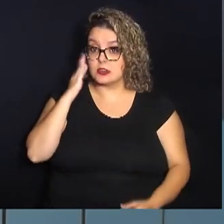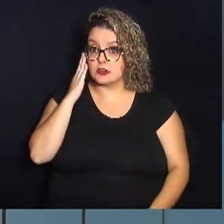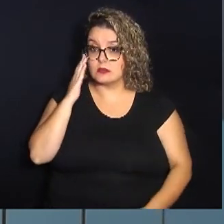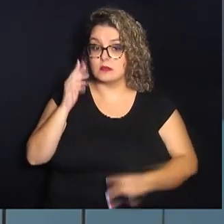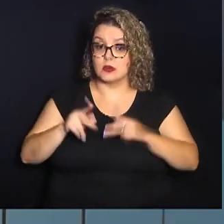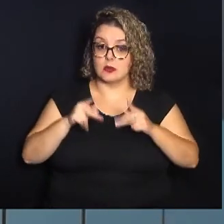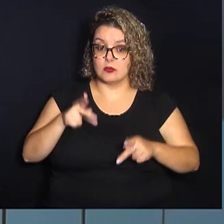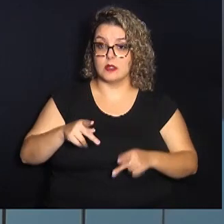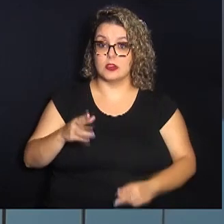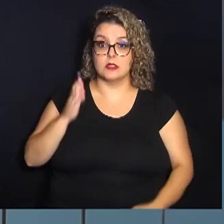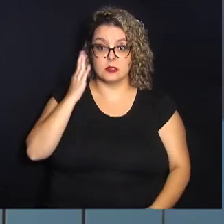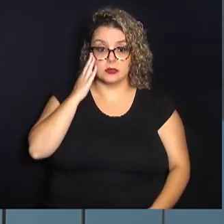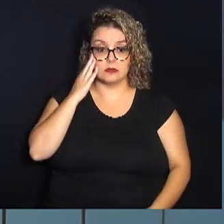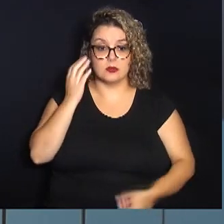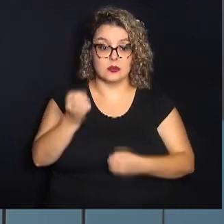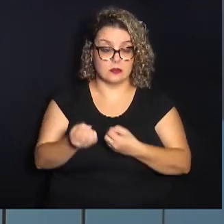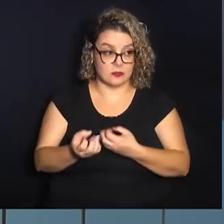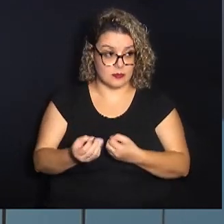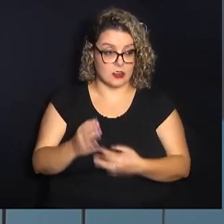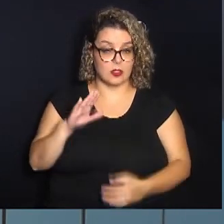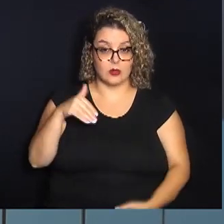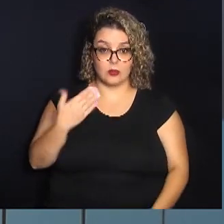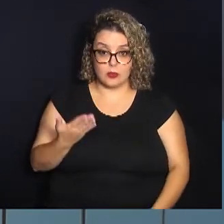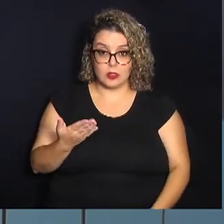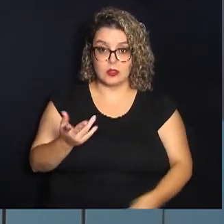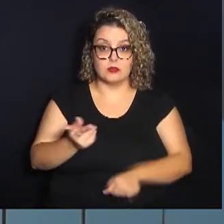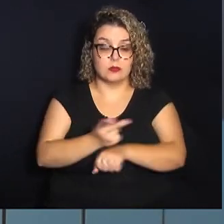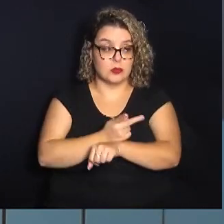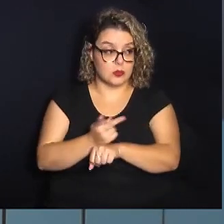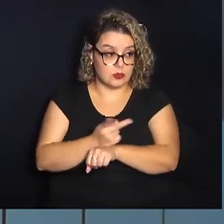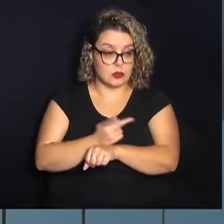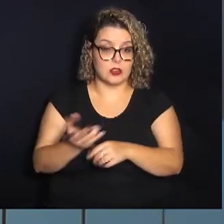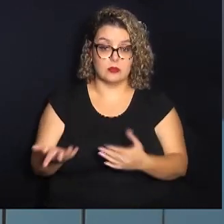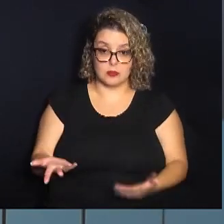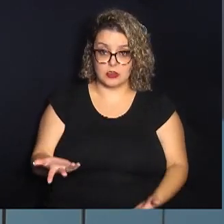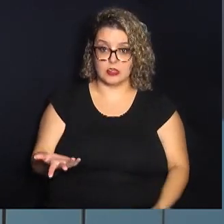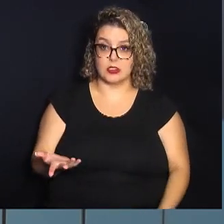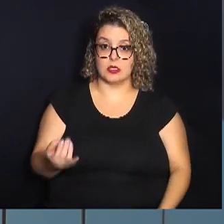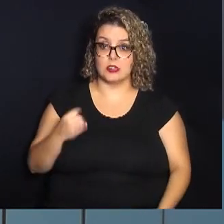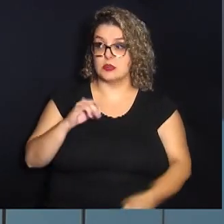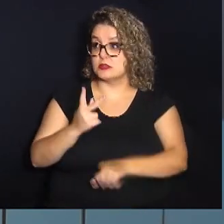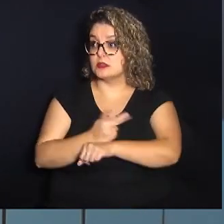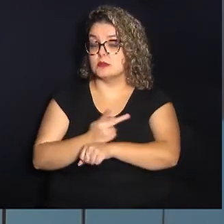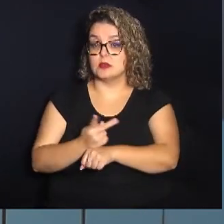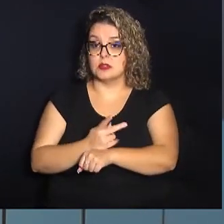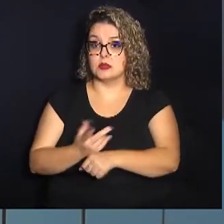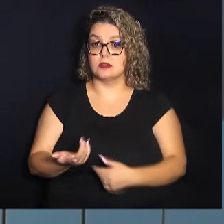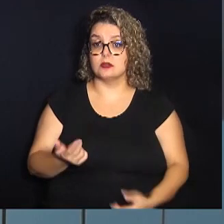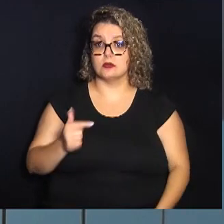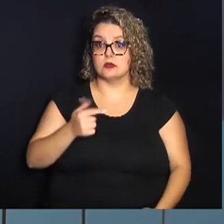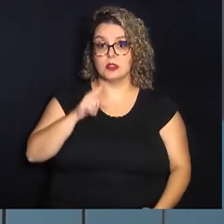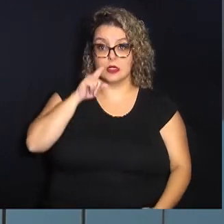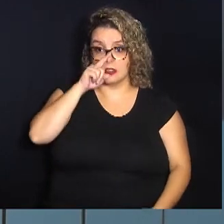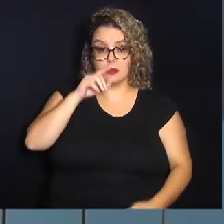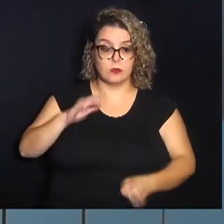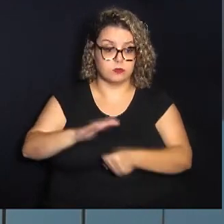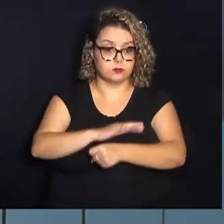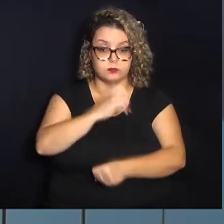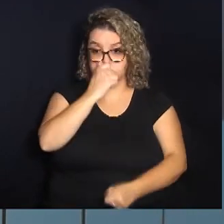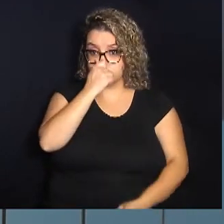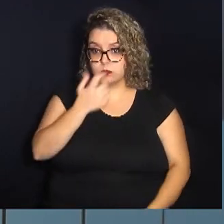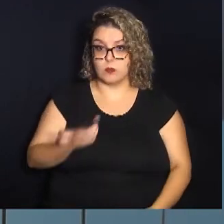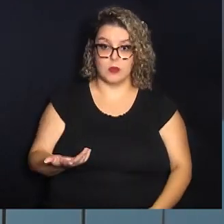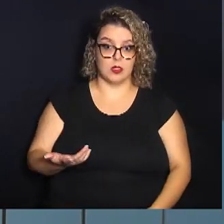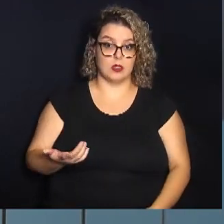de fato estar informada quando que ela deve procurar. E se ela for procurar, ela não vai correr risco nem de superlotar e nem de ficar